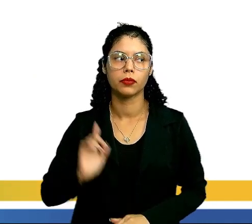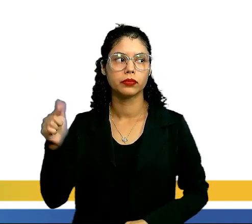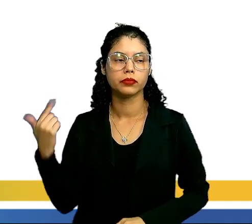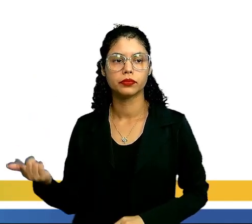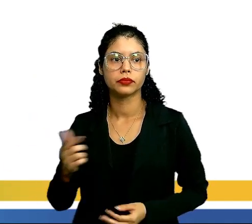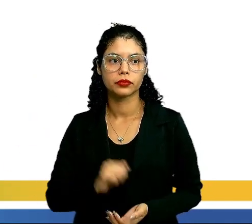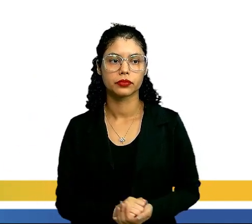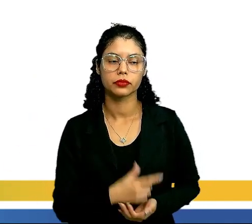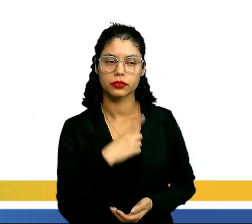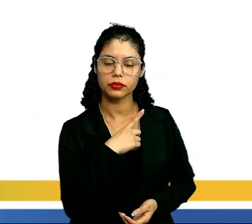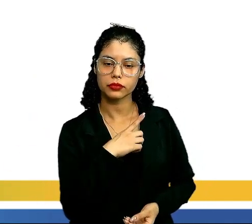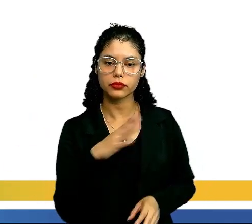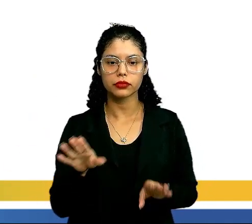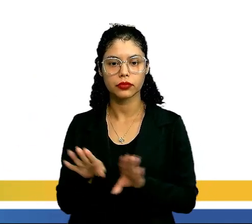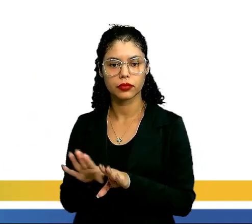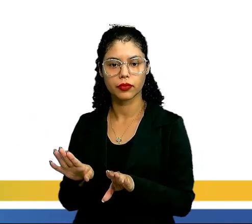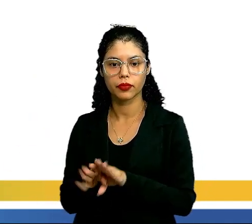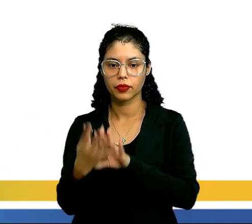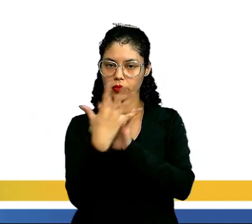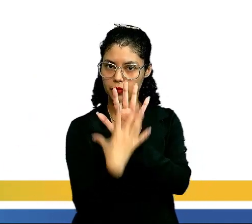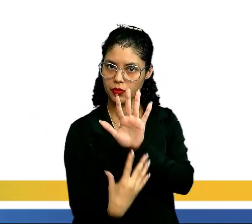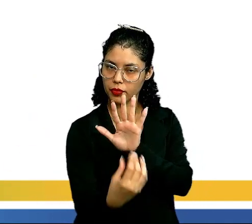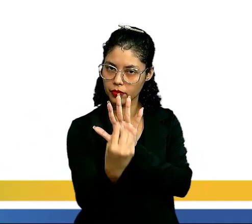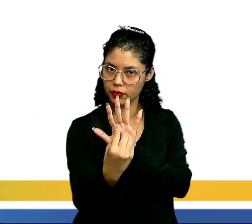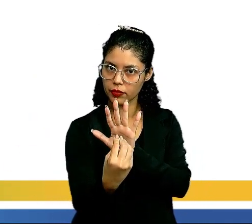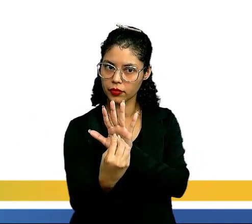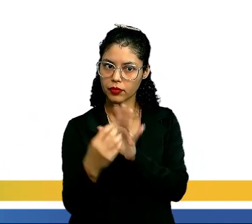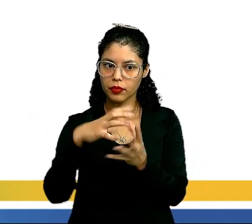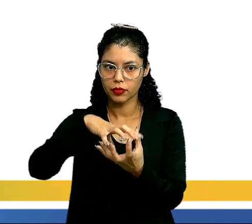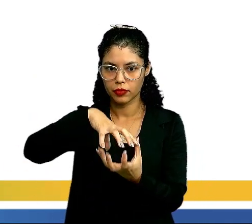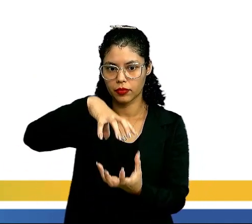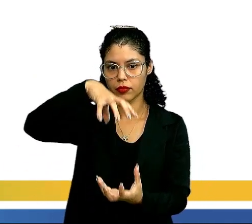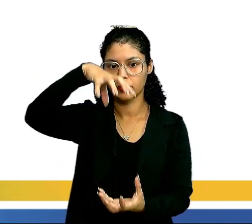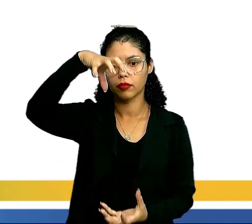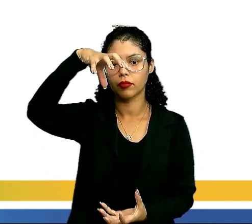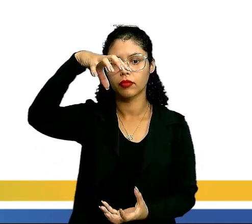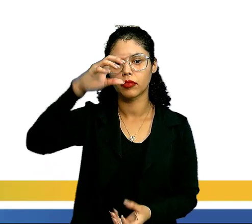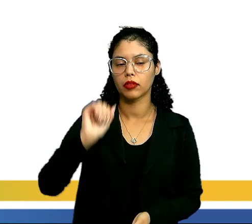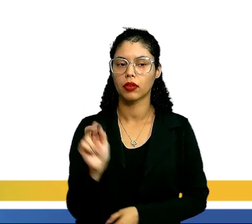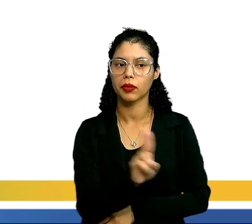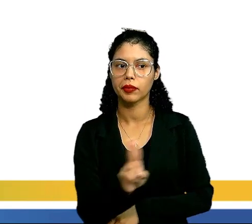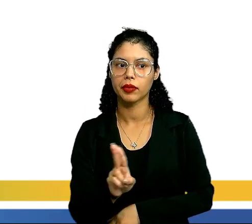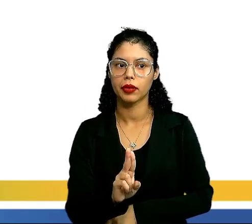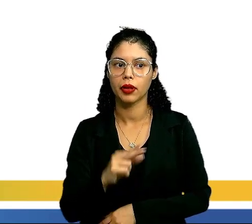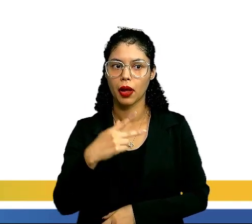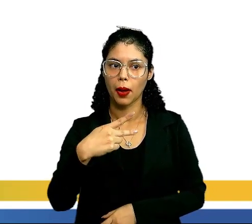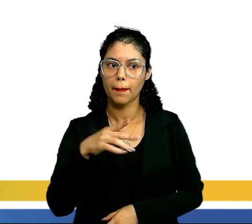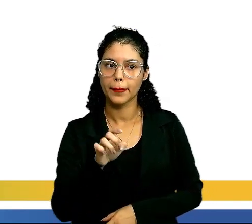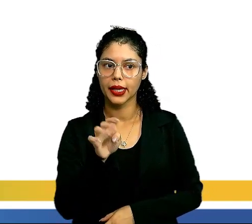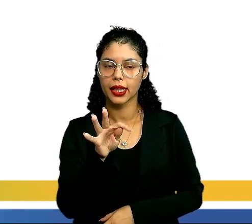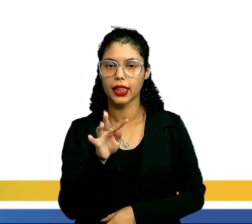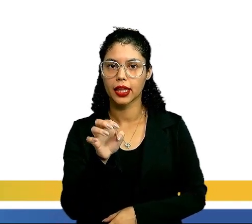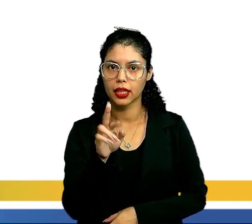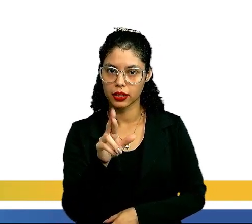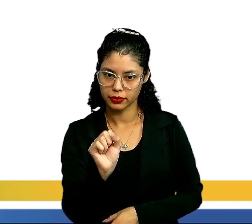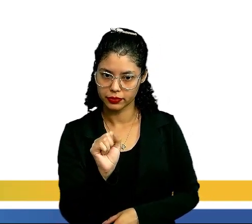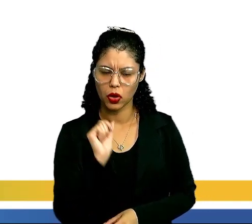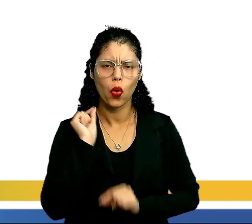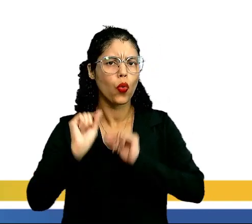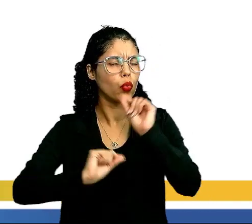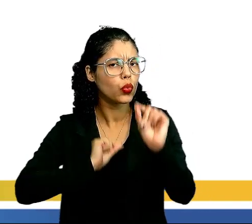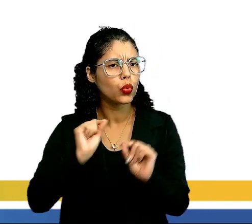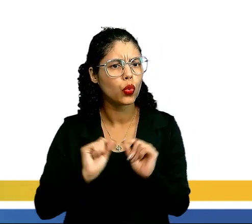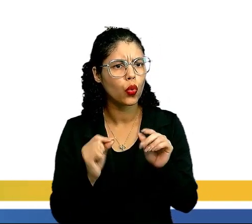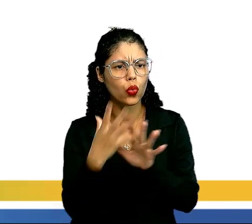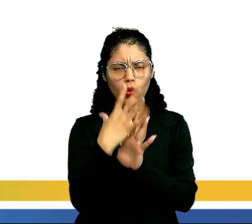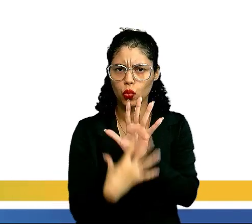próxima. Aqui a gente tem também uma projeção do tipo cilíndrica, só que é a chamada projeção de Peters. O que